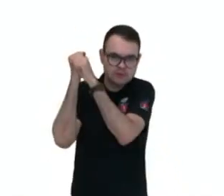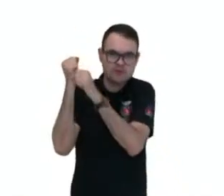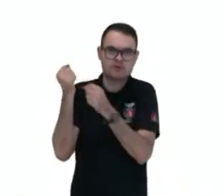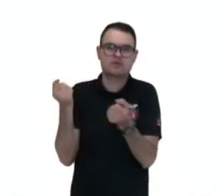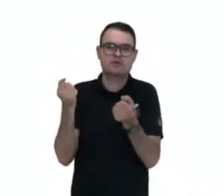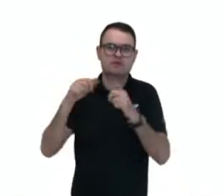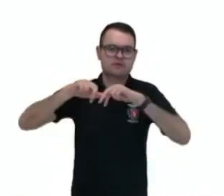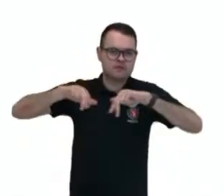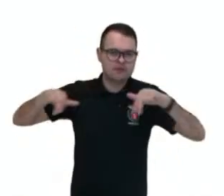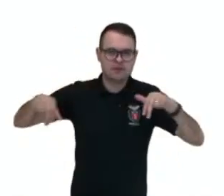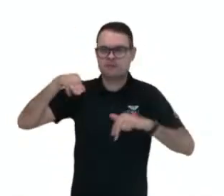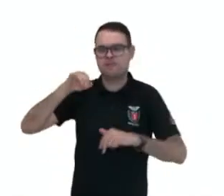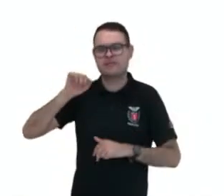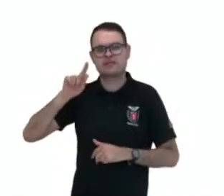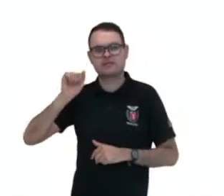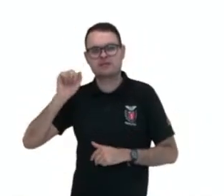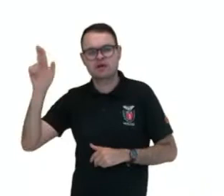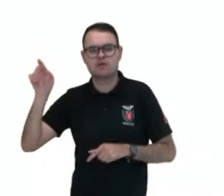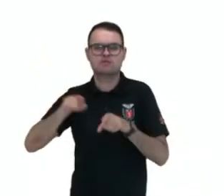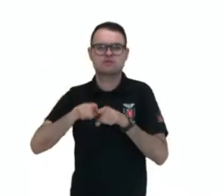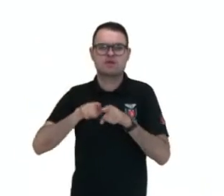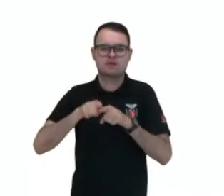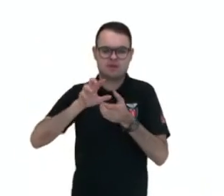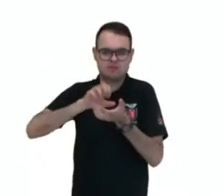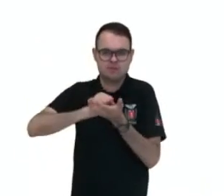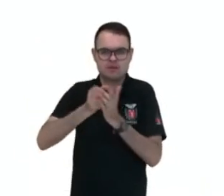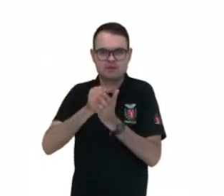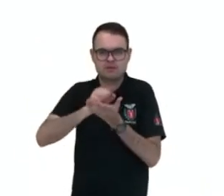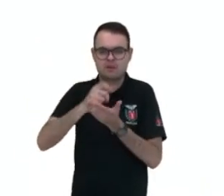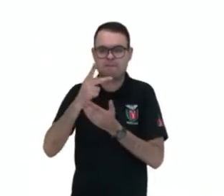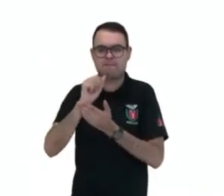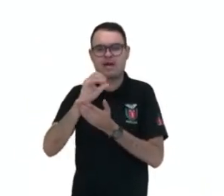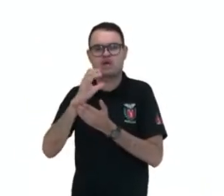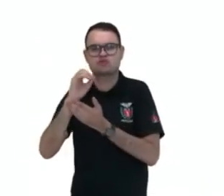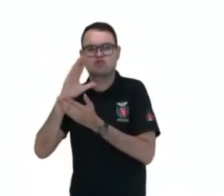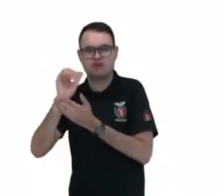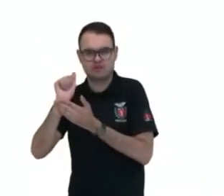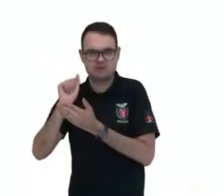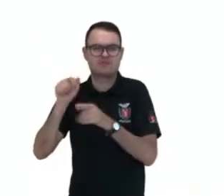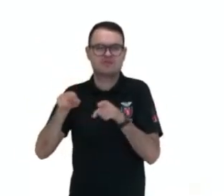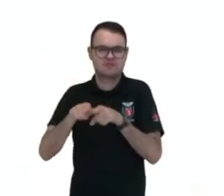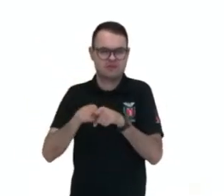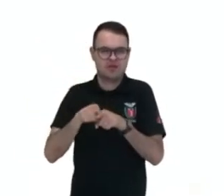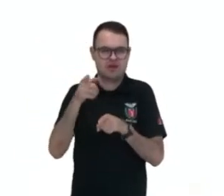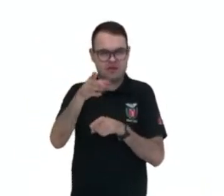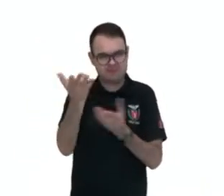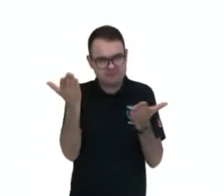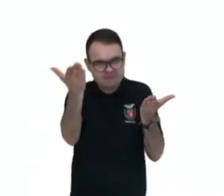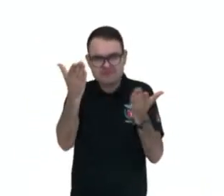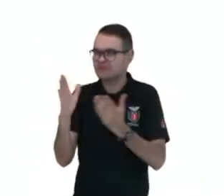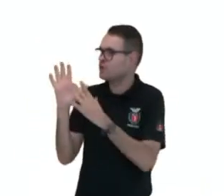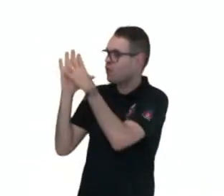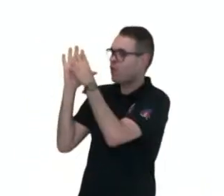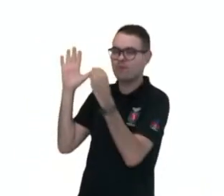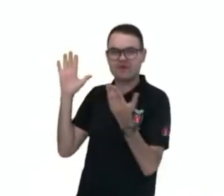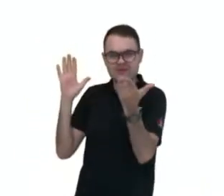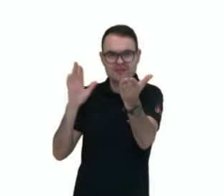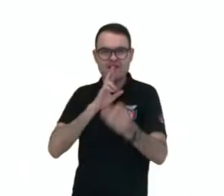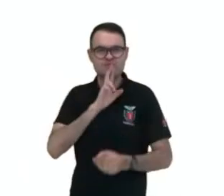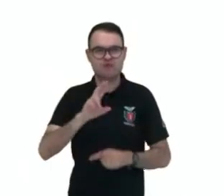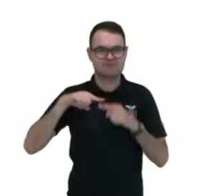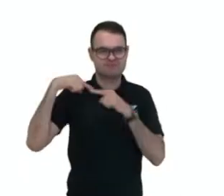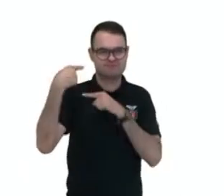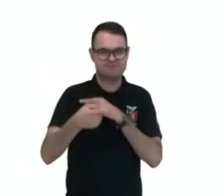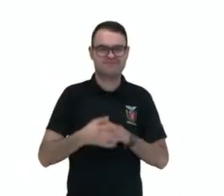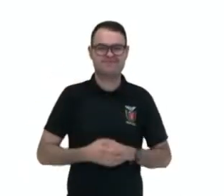paçoca, também de origem da culinária indígena. Agora com vocês, copiem seu caderno e responda. De acordo